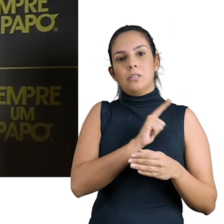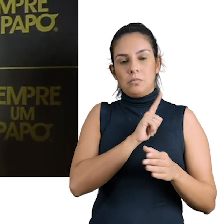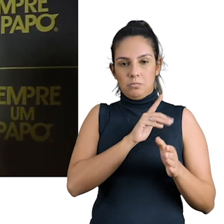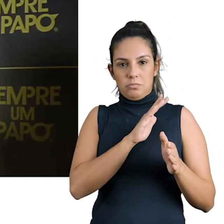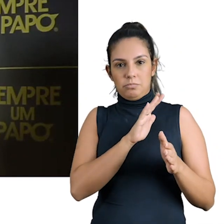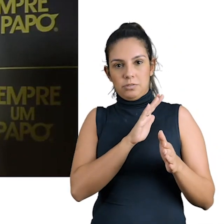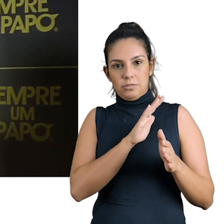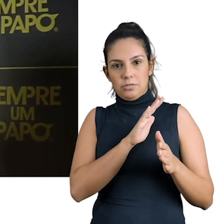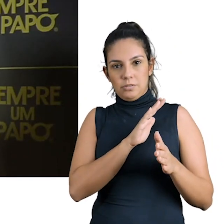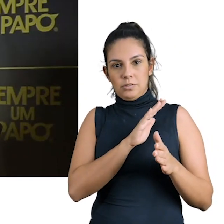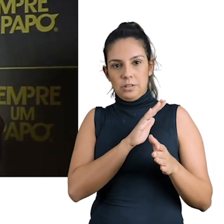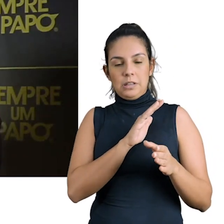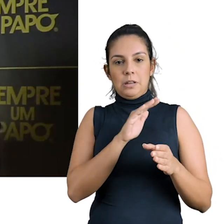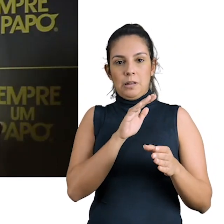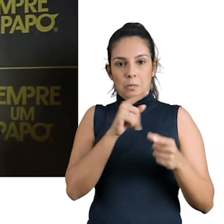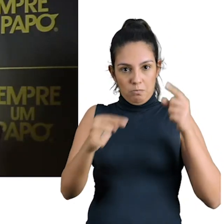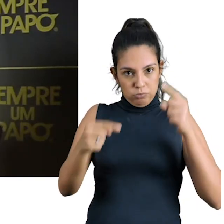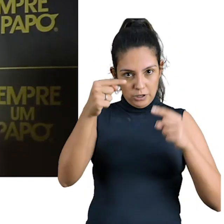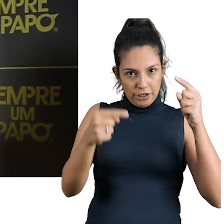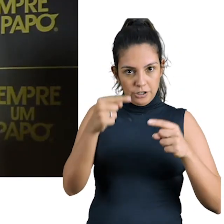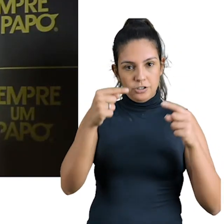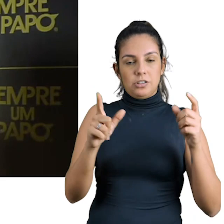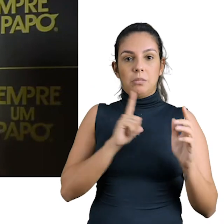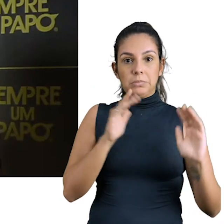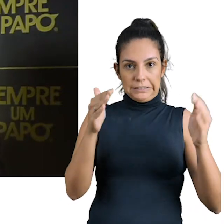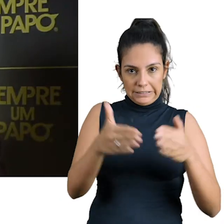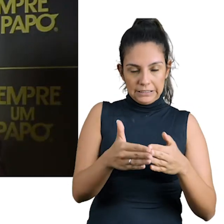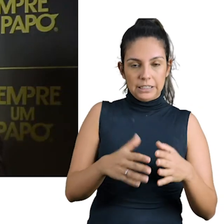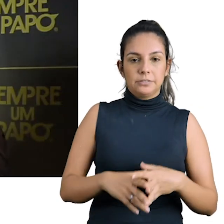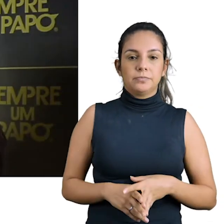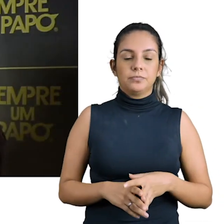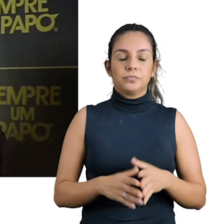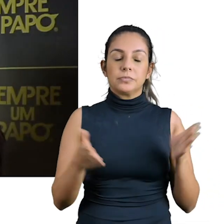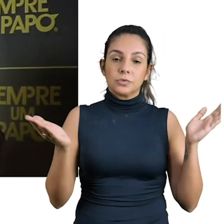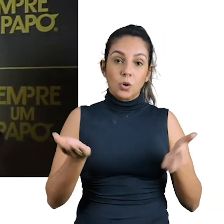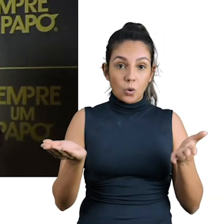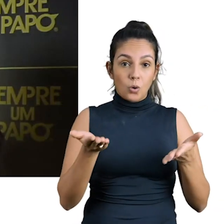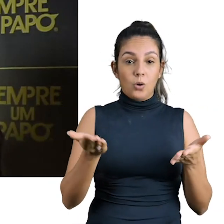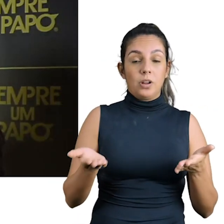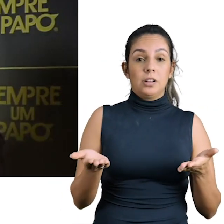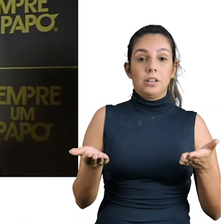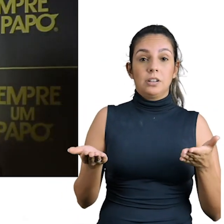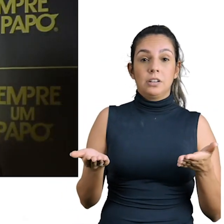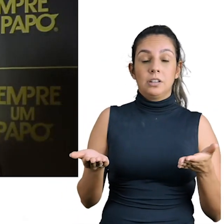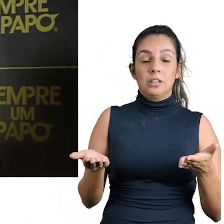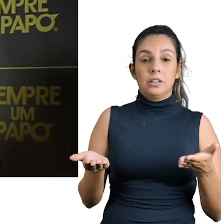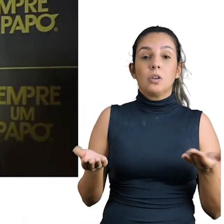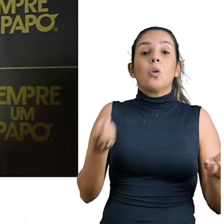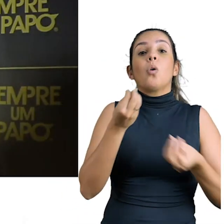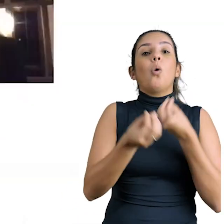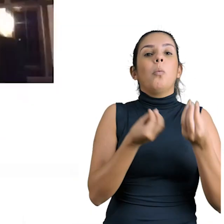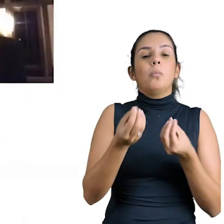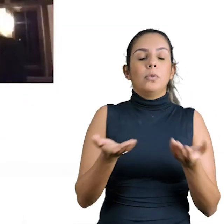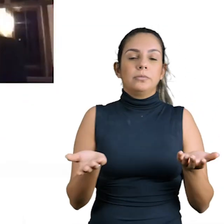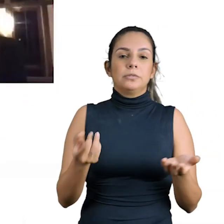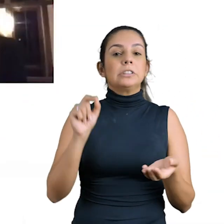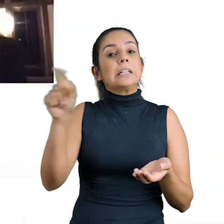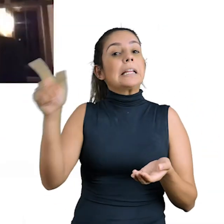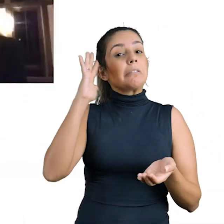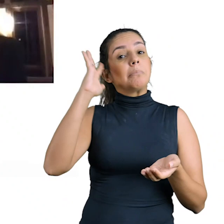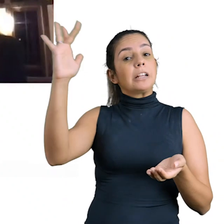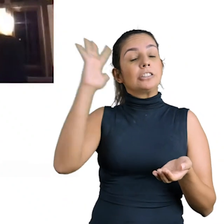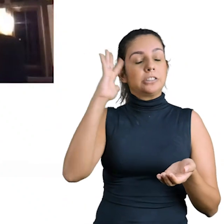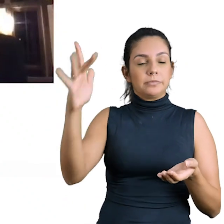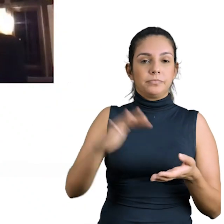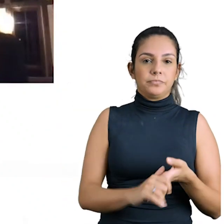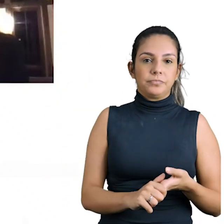permeabilidade mais da classe política nas questões centrais. Agora, como é que vai ser? O que você está